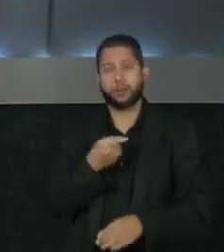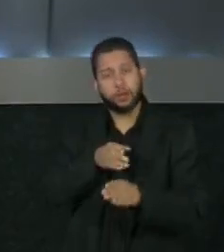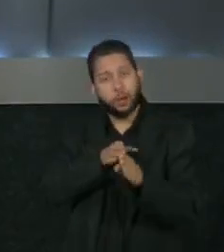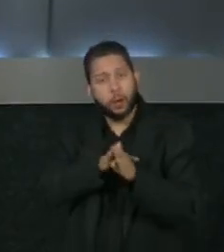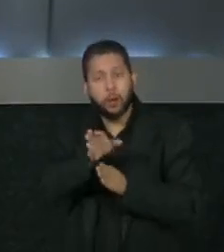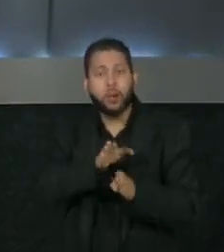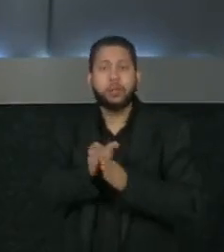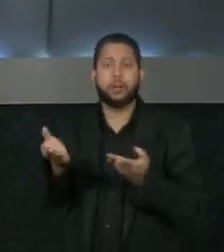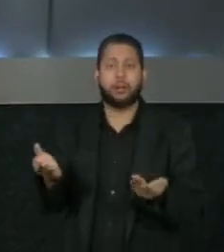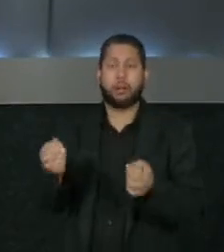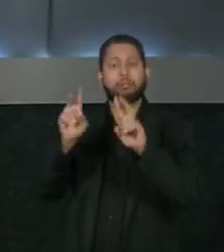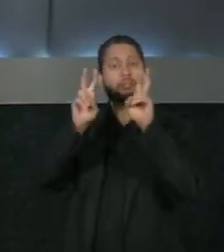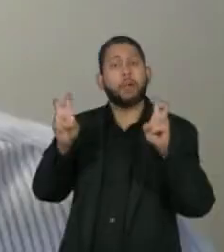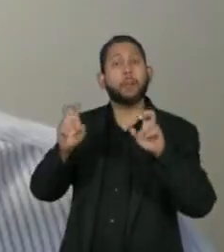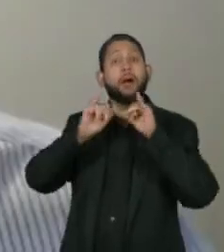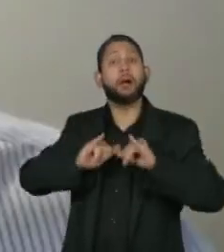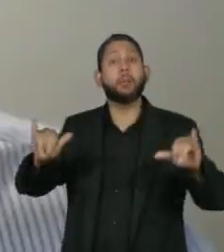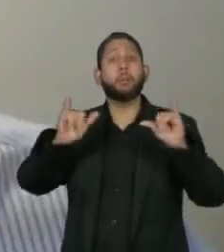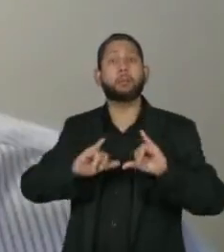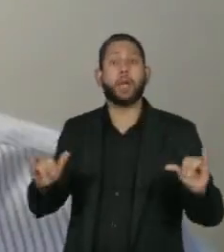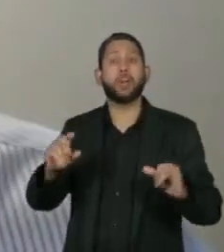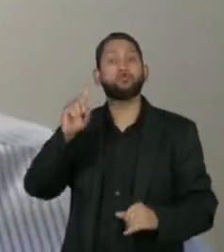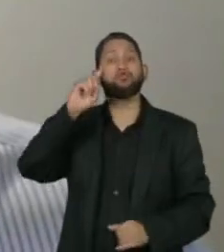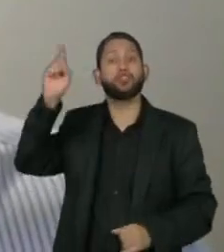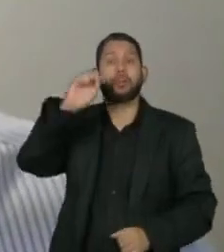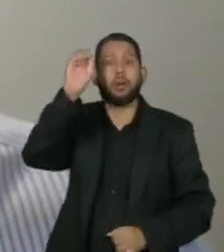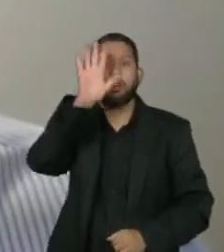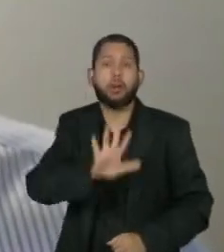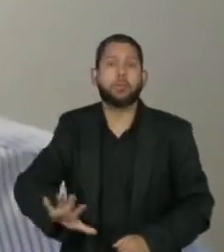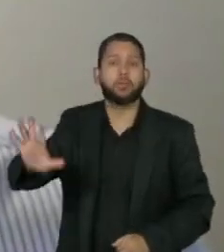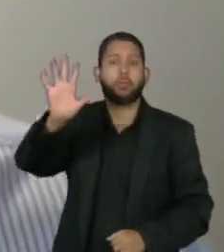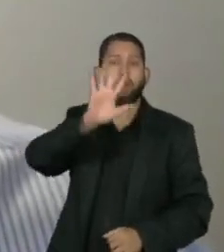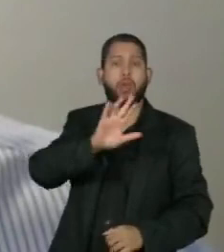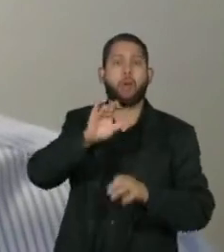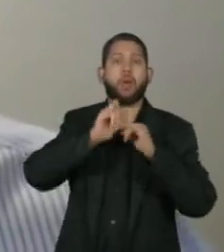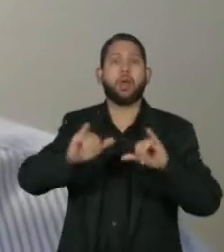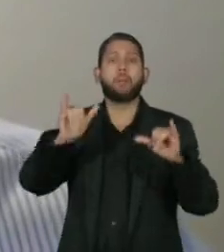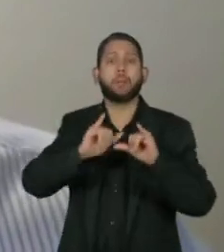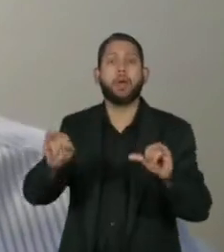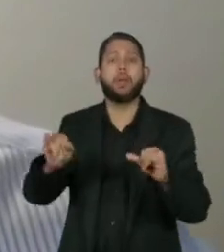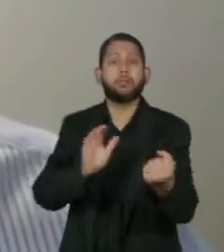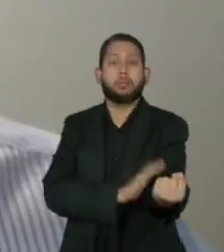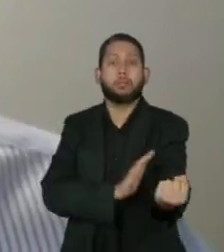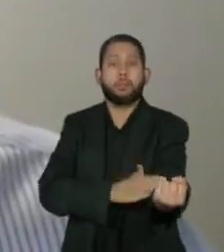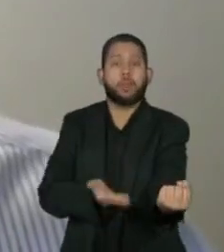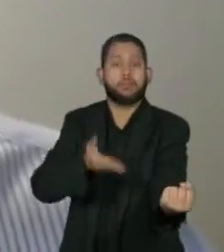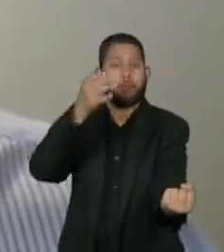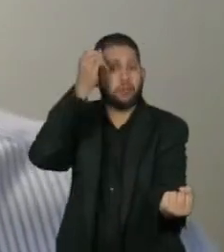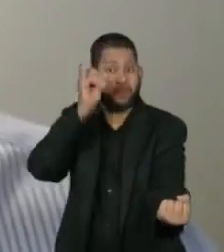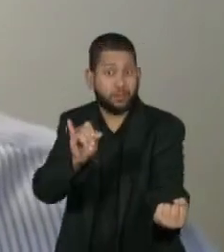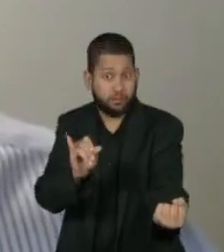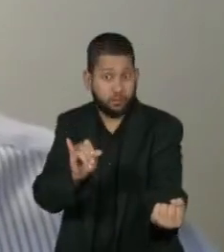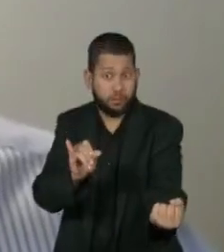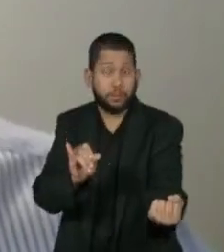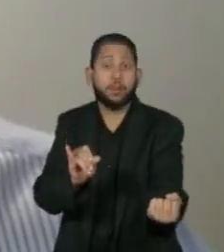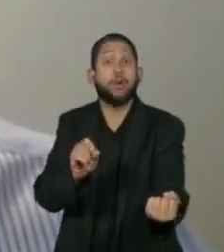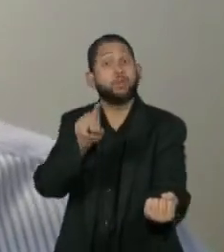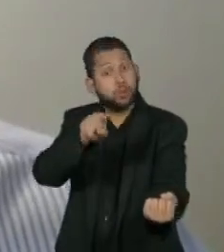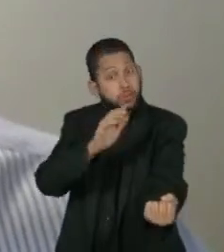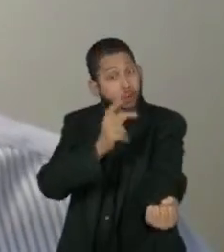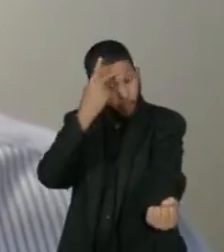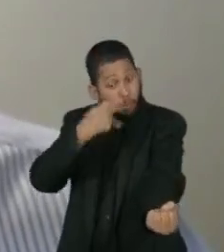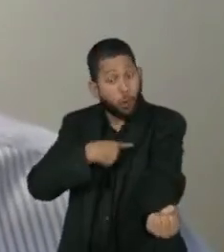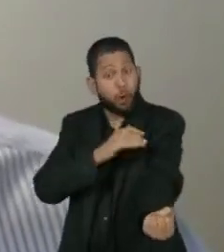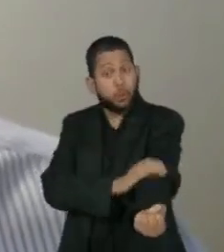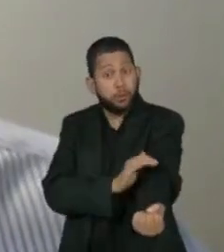né, um dos temas da campanha do Dia Nacional de Prevenção e Combate à Hipertensão, é meça a sua pressão, né,